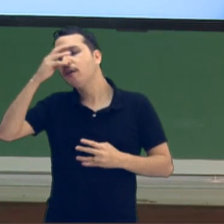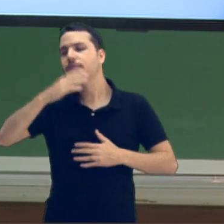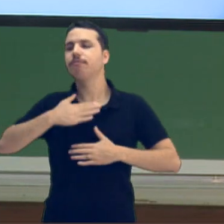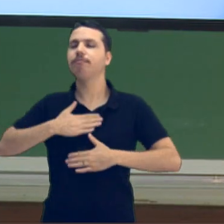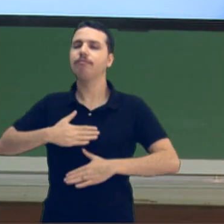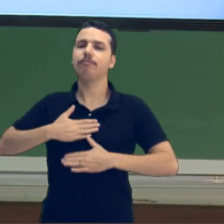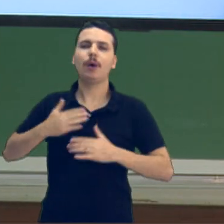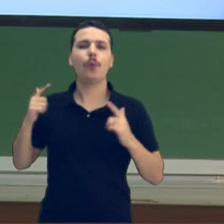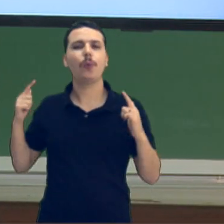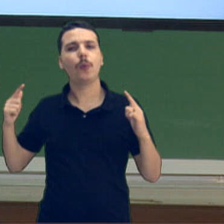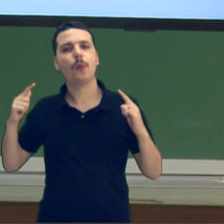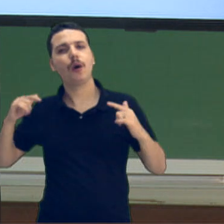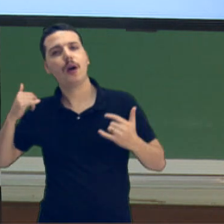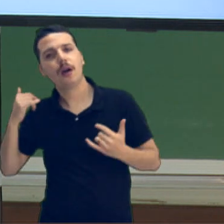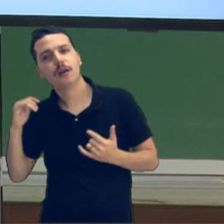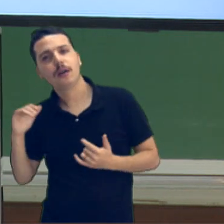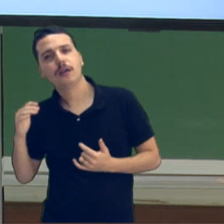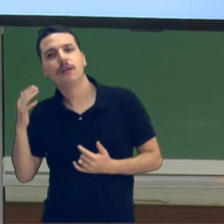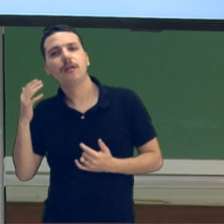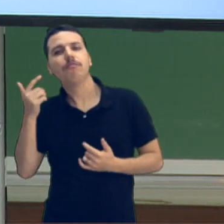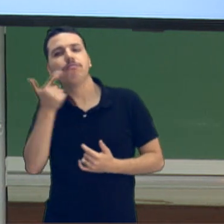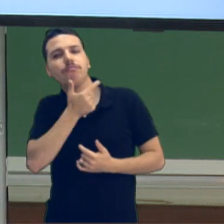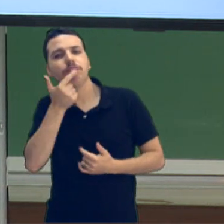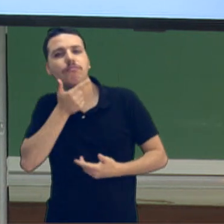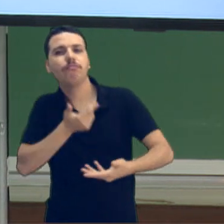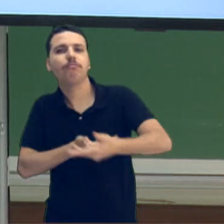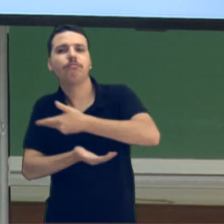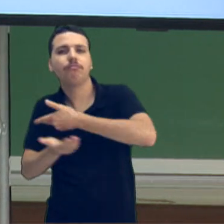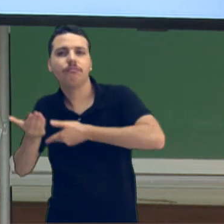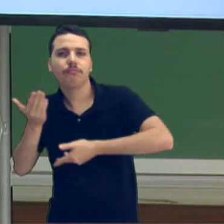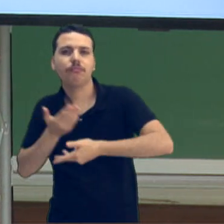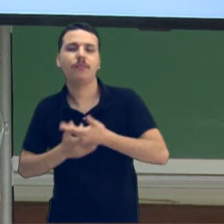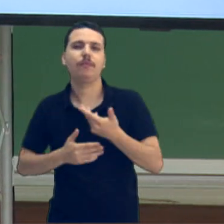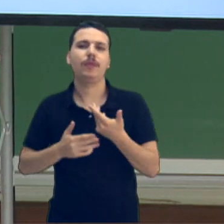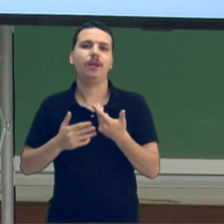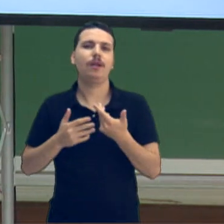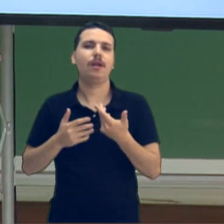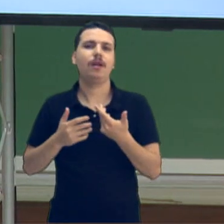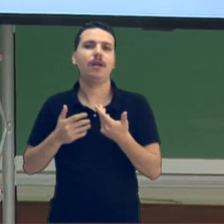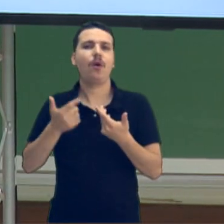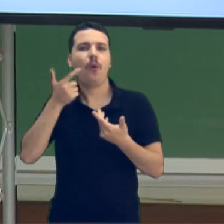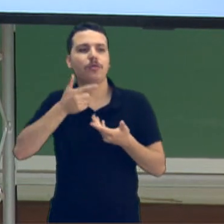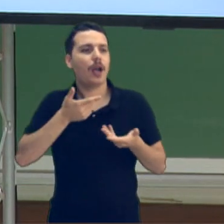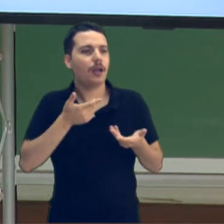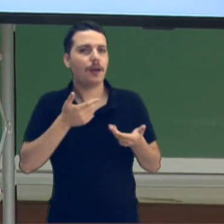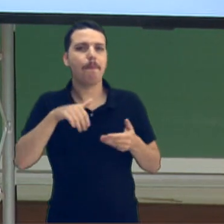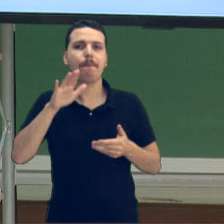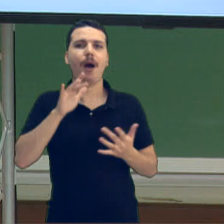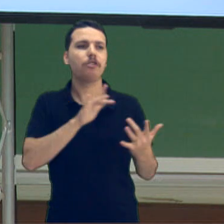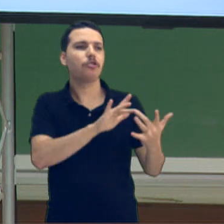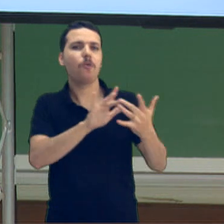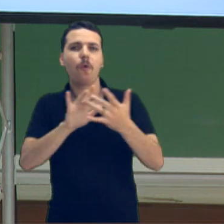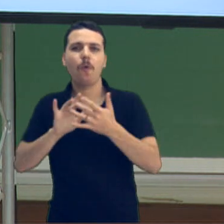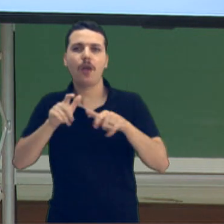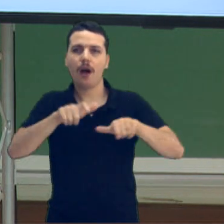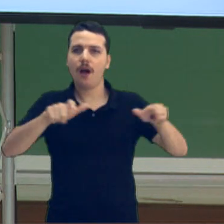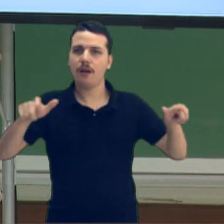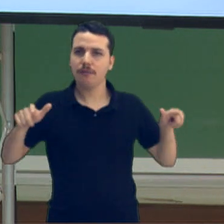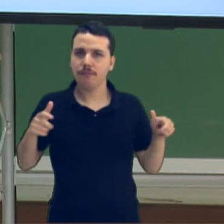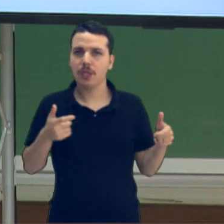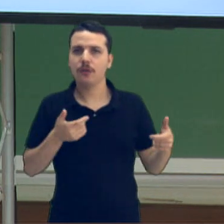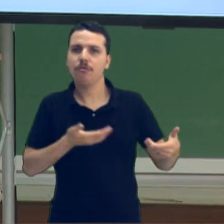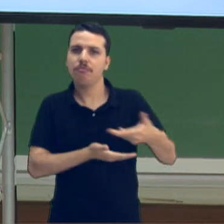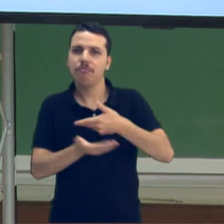para divertimento, né, socializar, ampliar as suas relações humanas, fazer amizade e